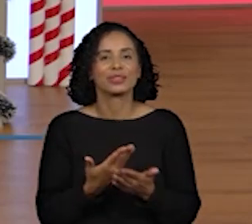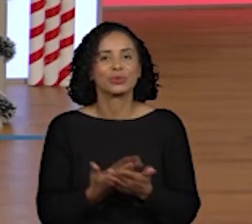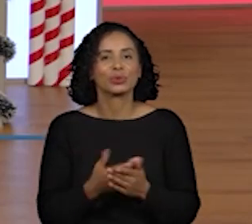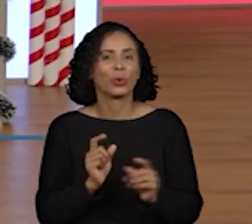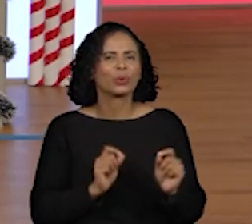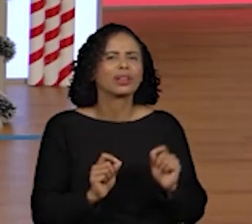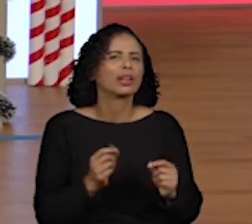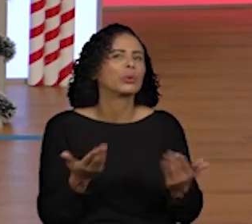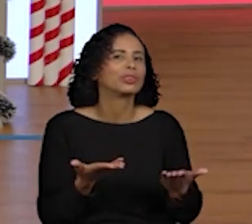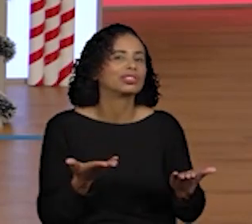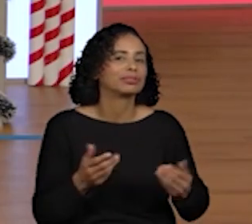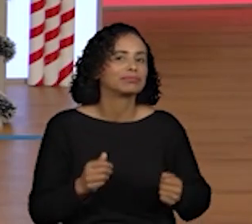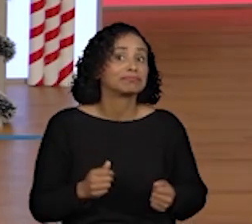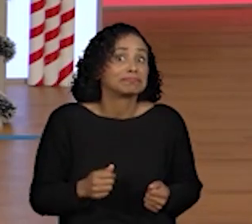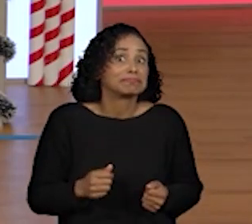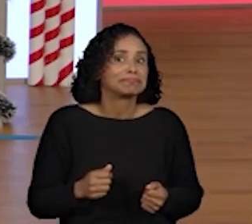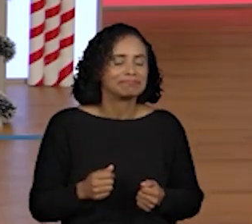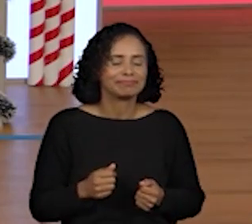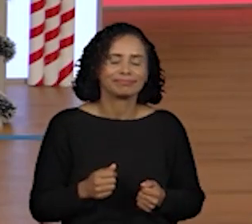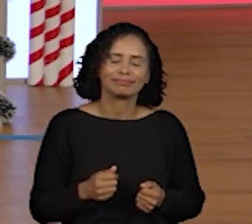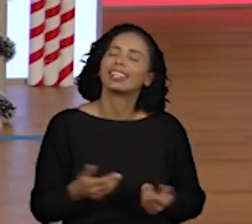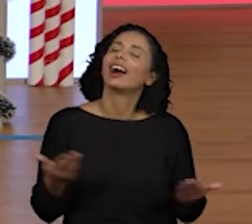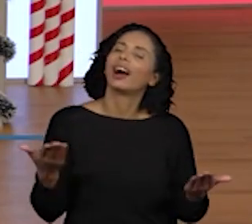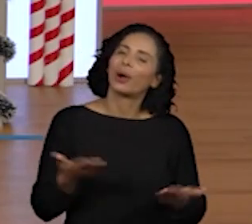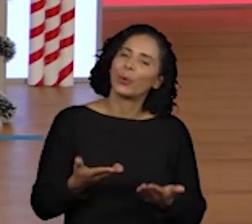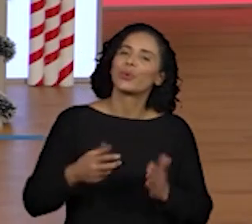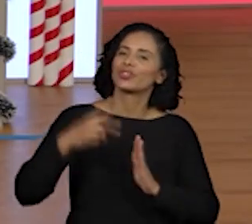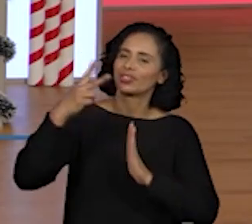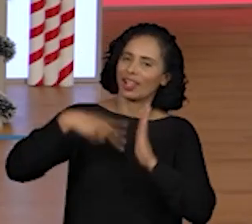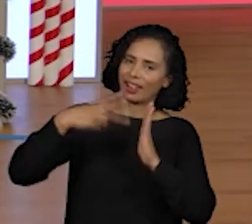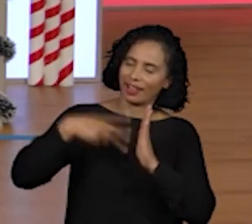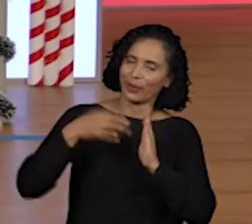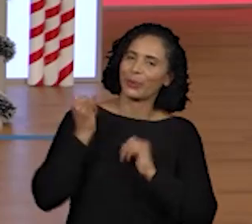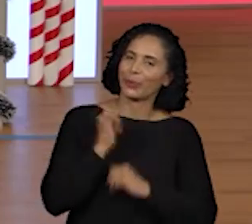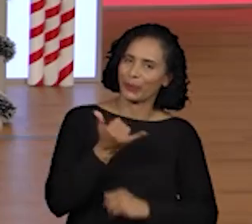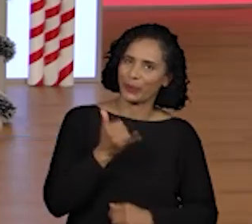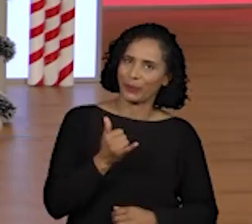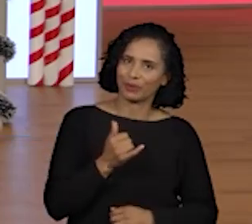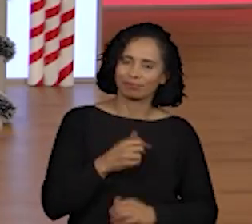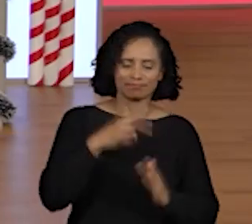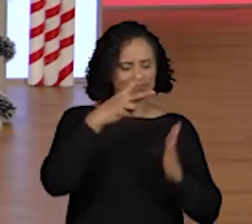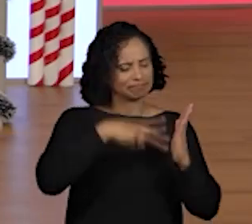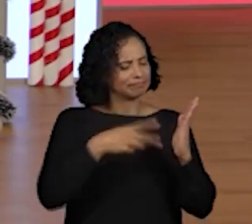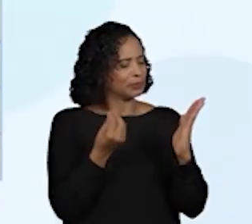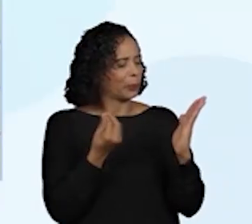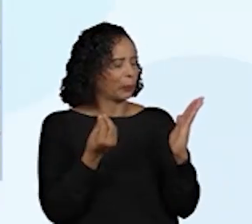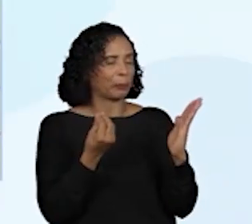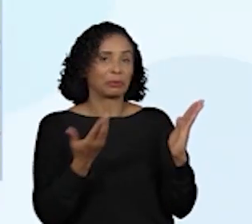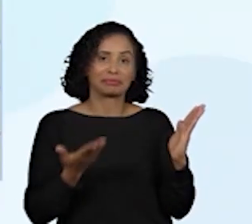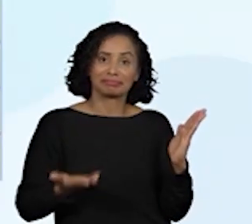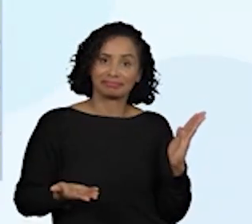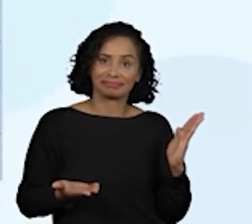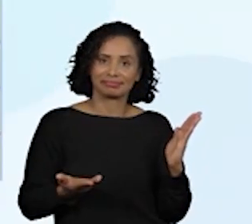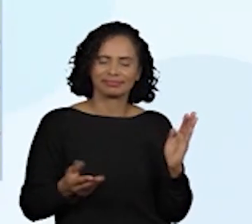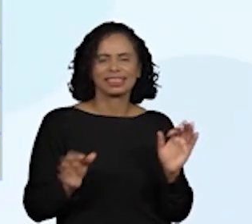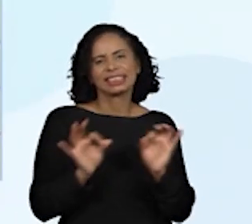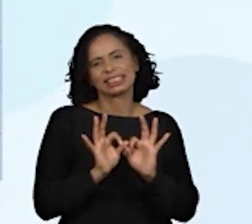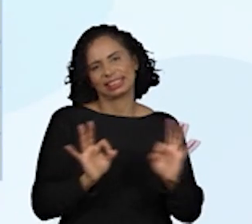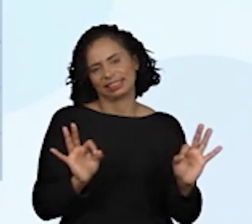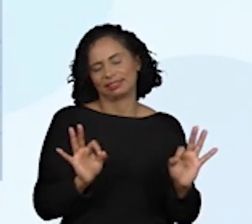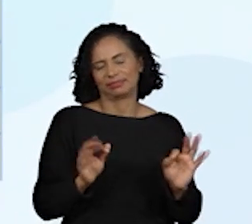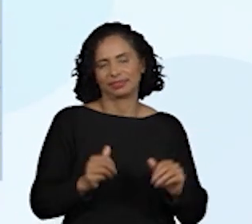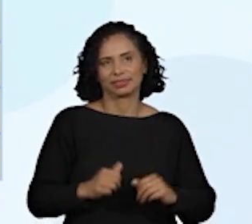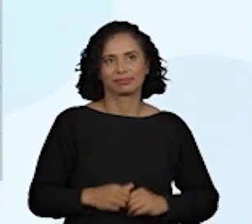aprendemos, estudantes? Professor, fizemos leitura de conto. Vamos ver como está escrito? Sim, fizemos leitura de